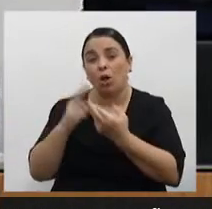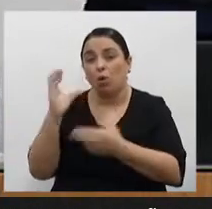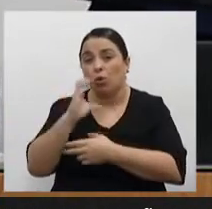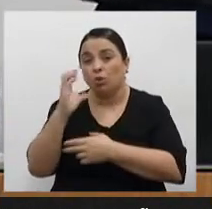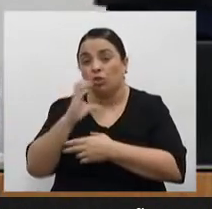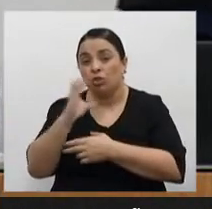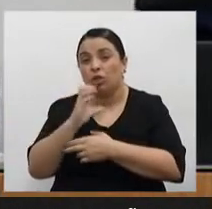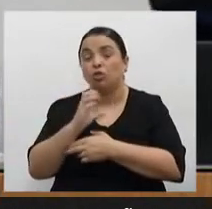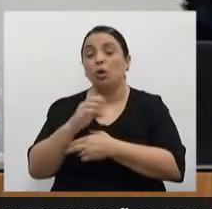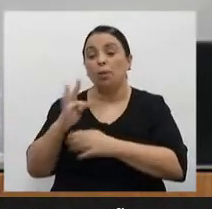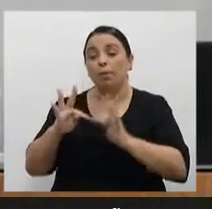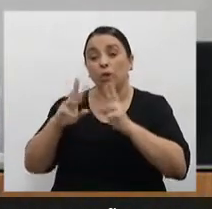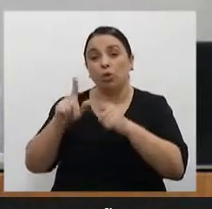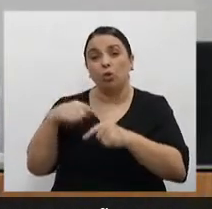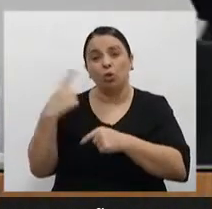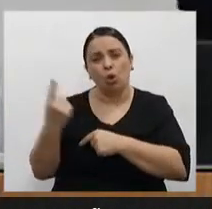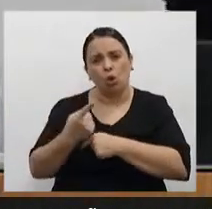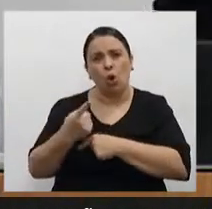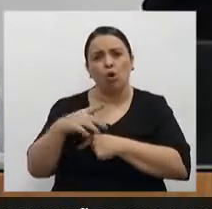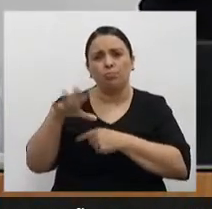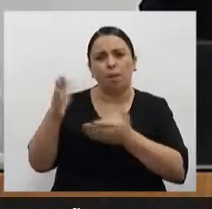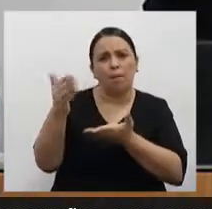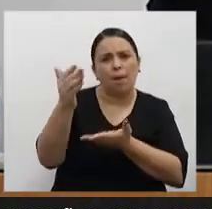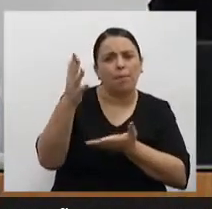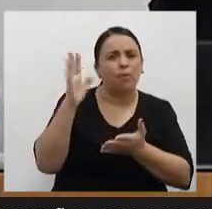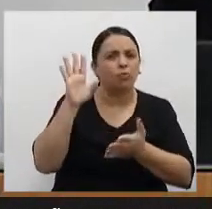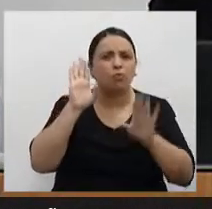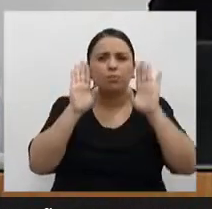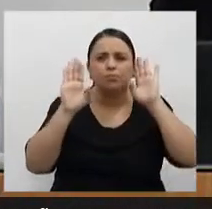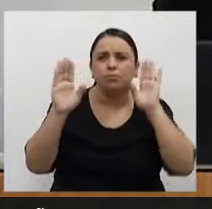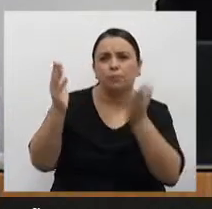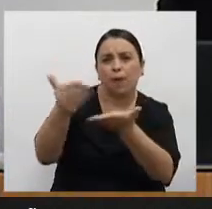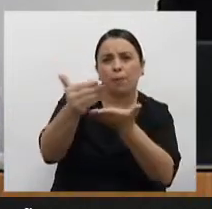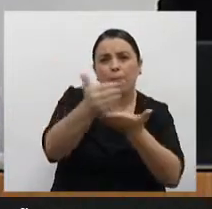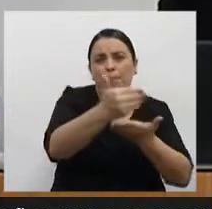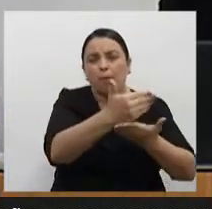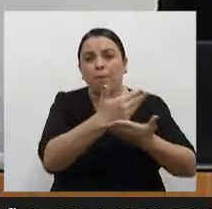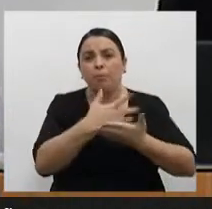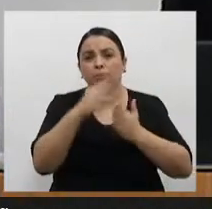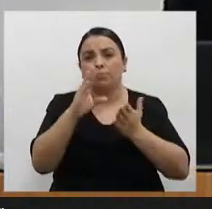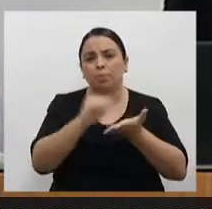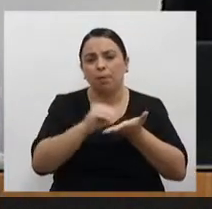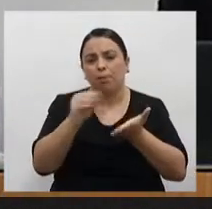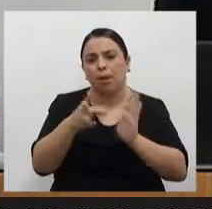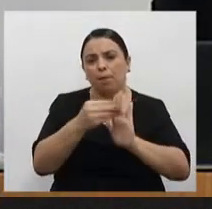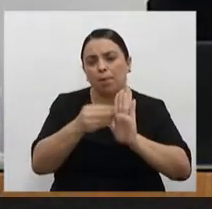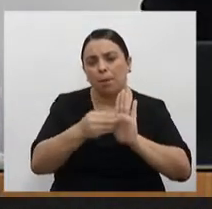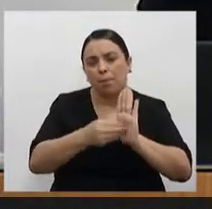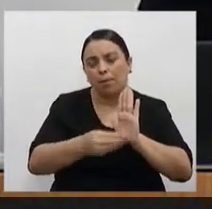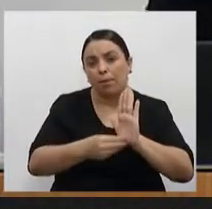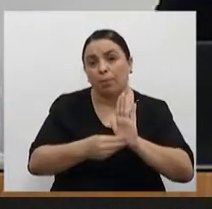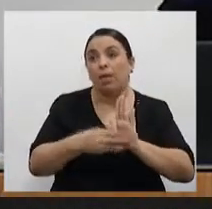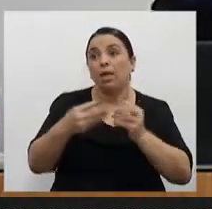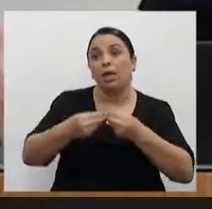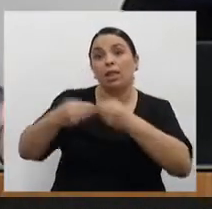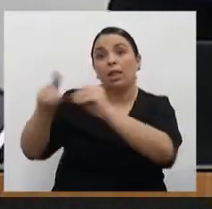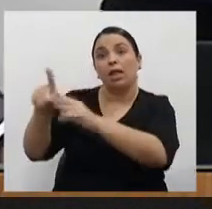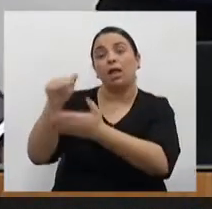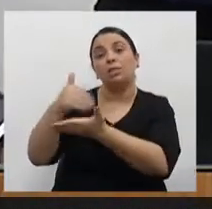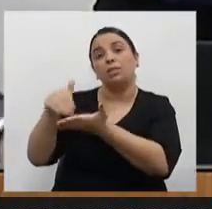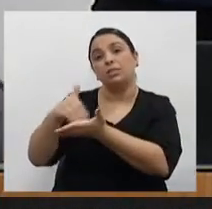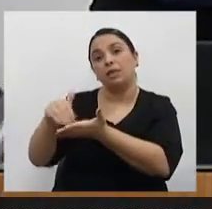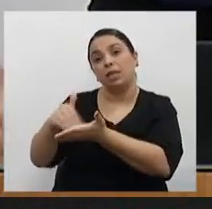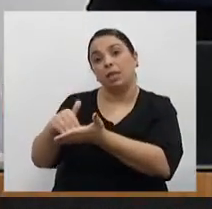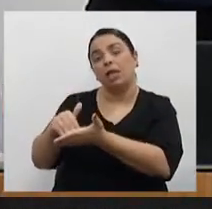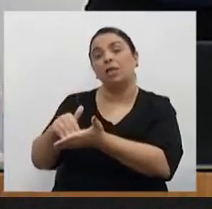aqui nessa audiência, para que a gente possa dar seguimento com urgência e gerar frutos nessa